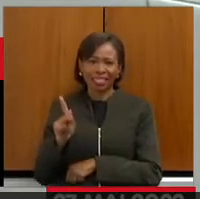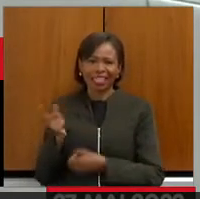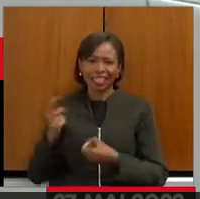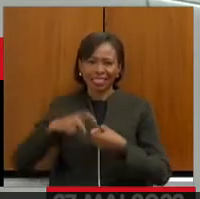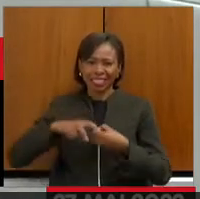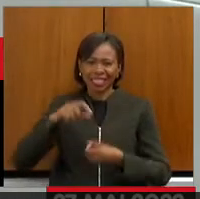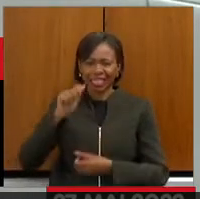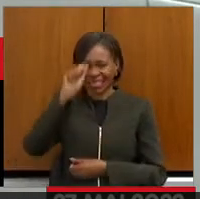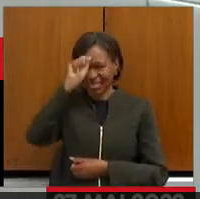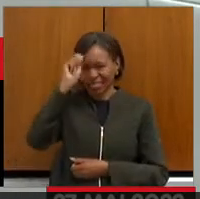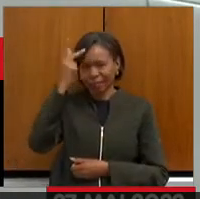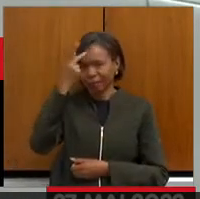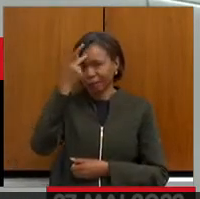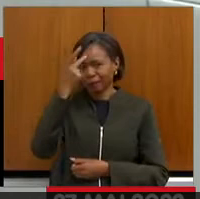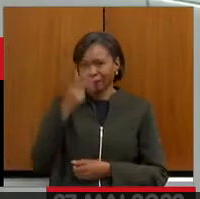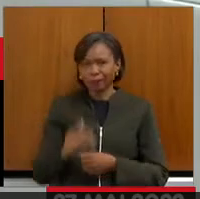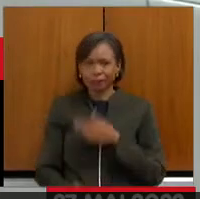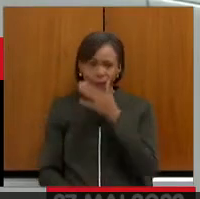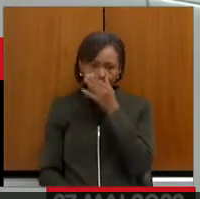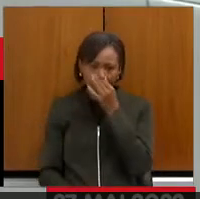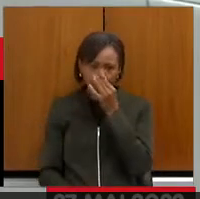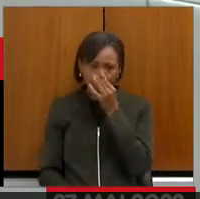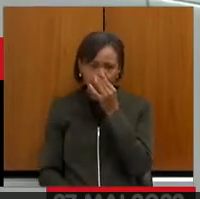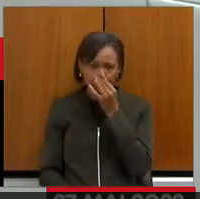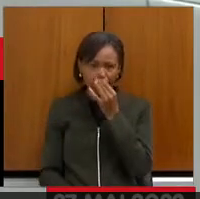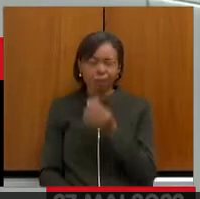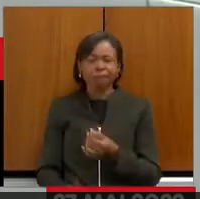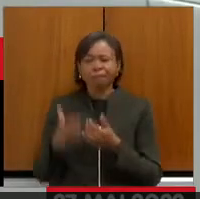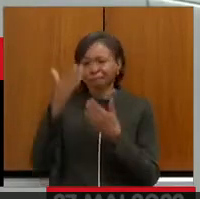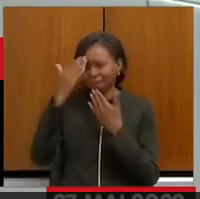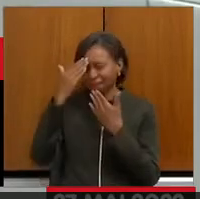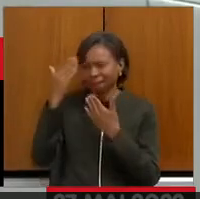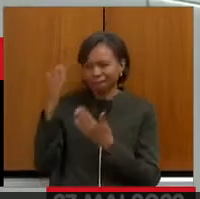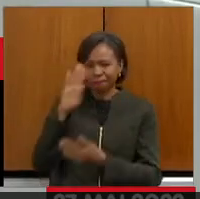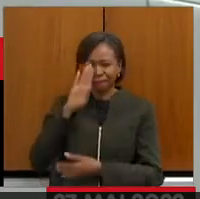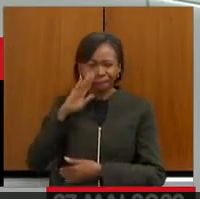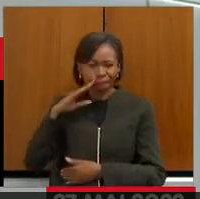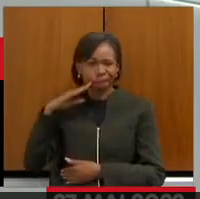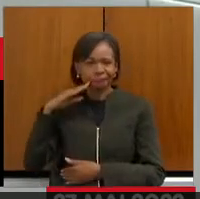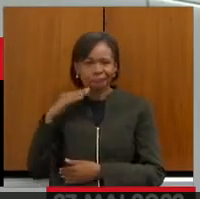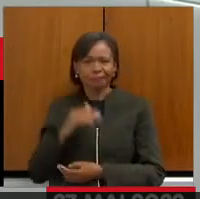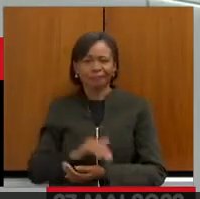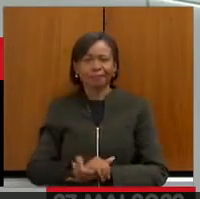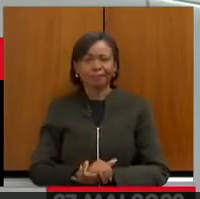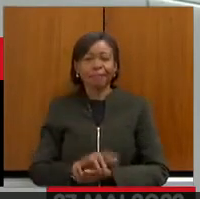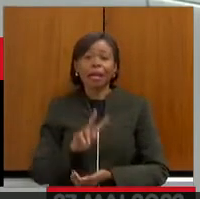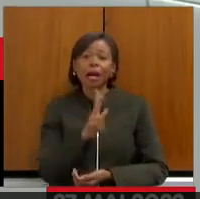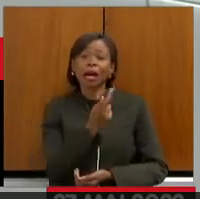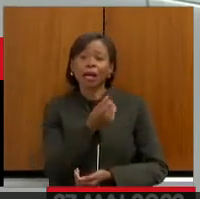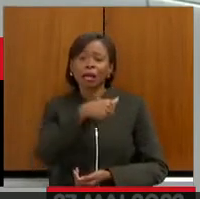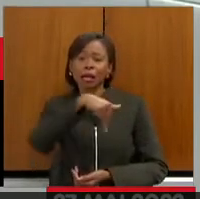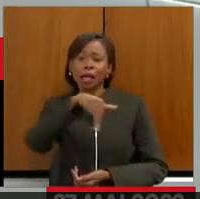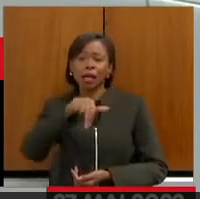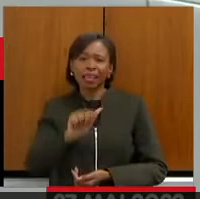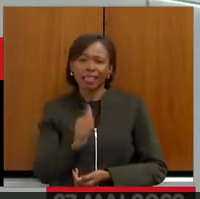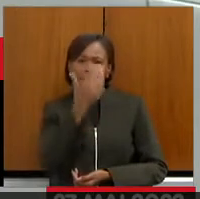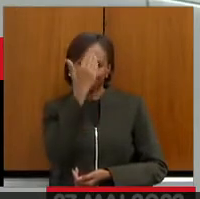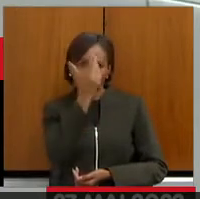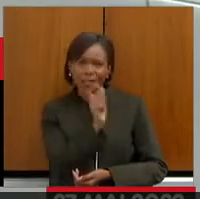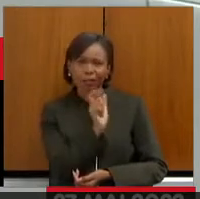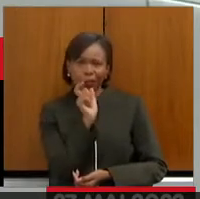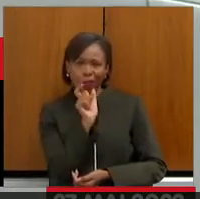Ana Paula Siqueira Obrigada Vitória Beatriz Ana Obrigada pelas palavras